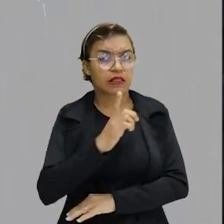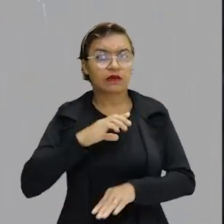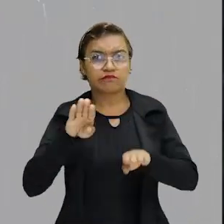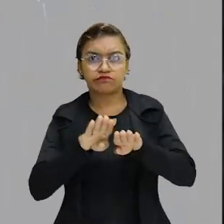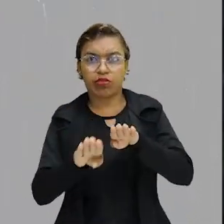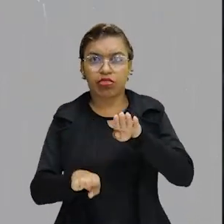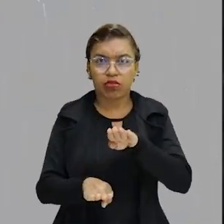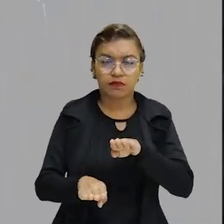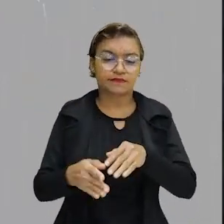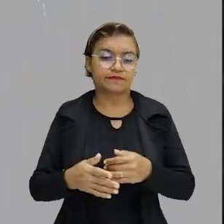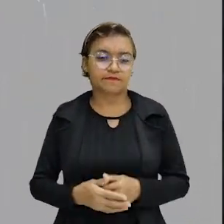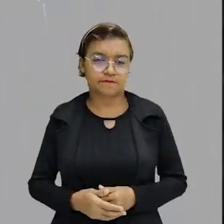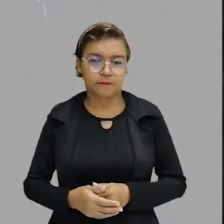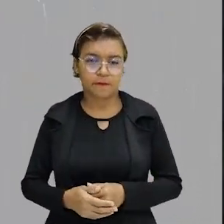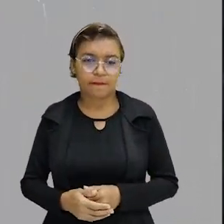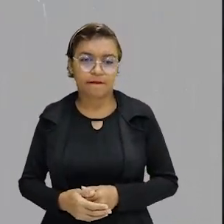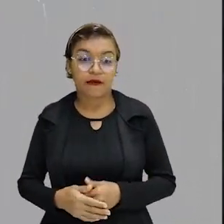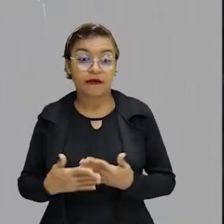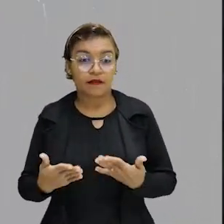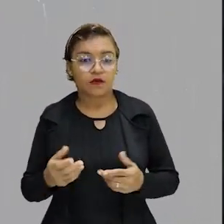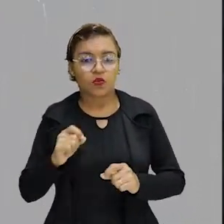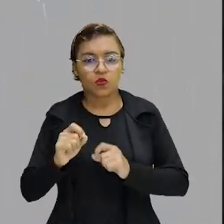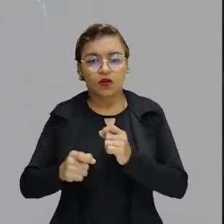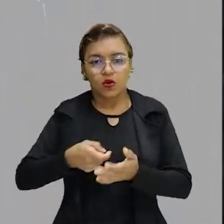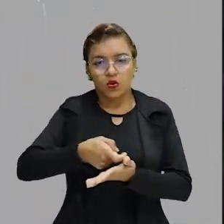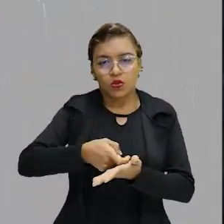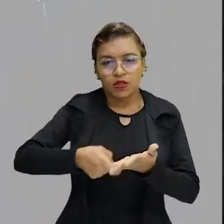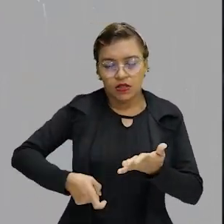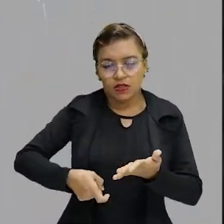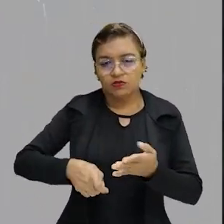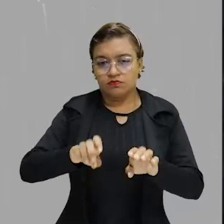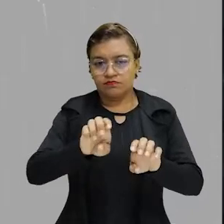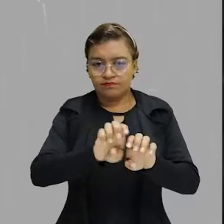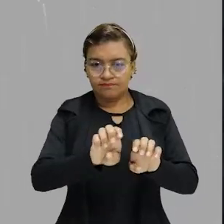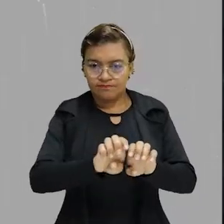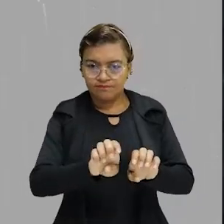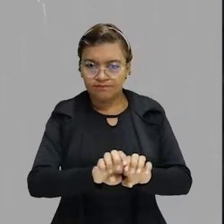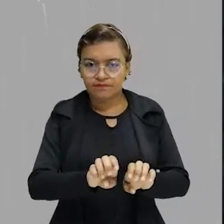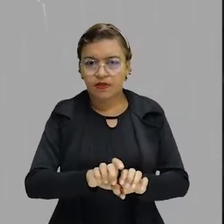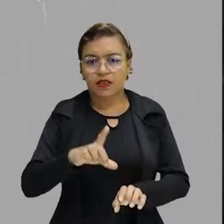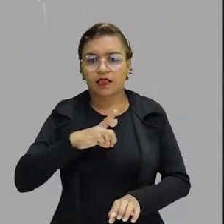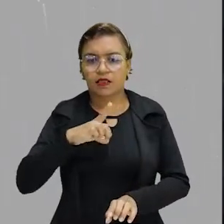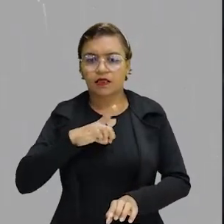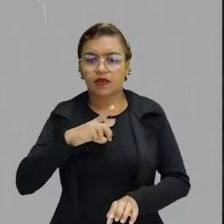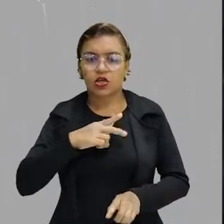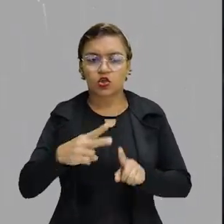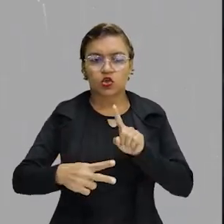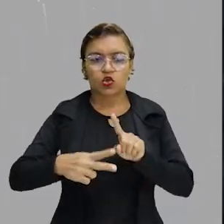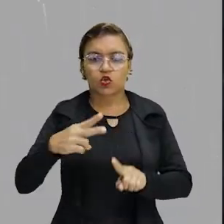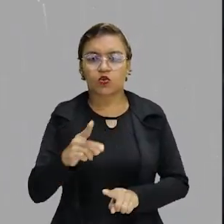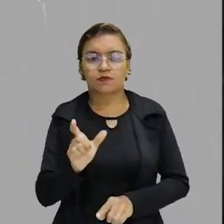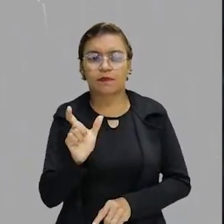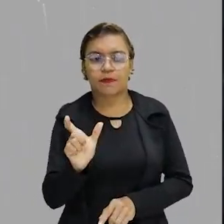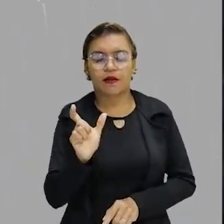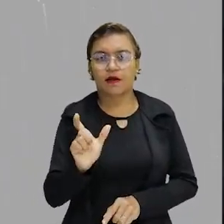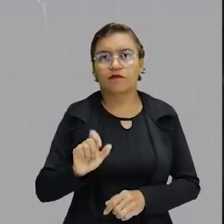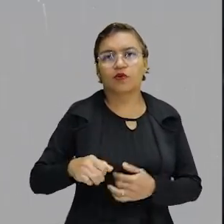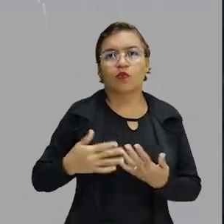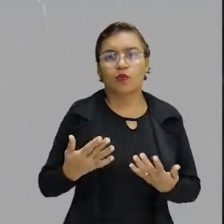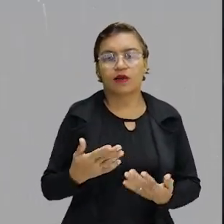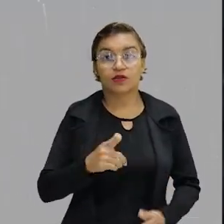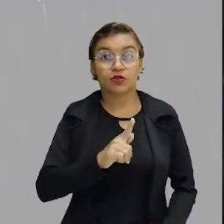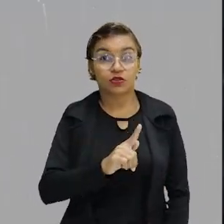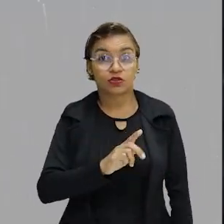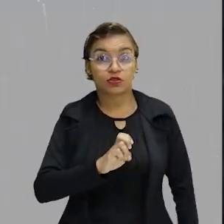O sentido desse texto é construído a partir da oposição de dois termos. Quais são eles? Bem fácil também, a palavra